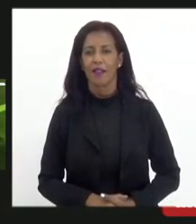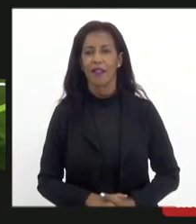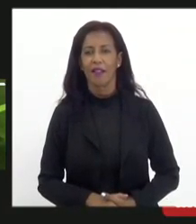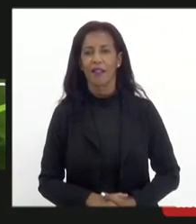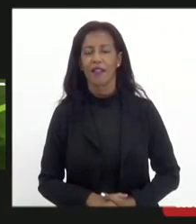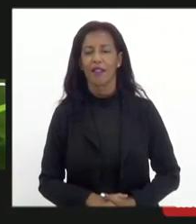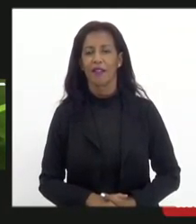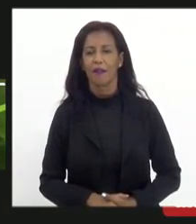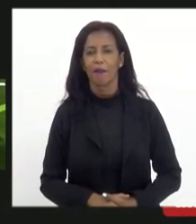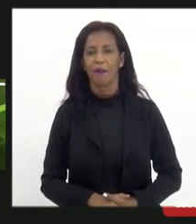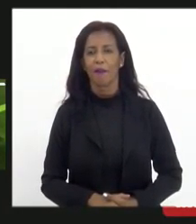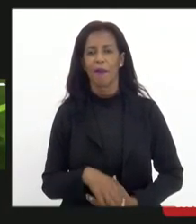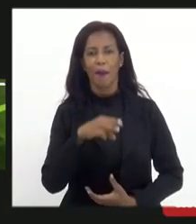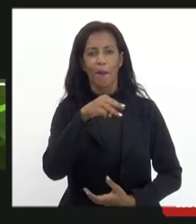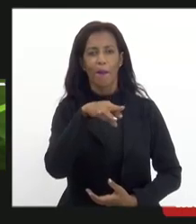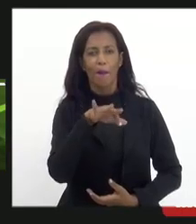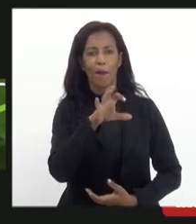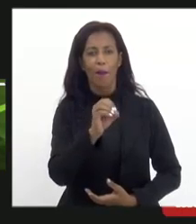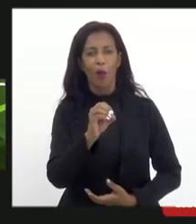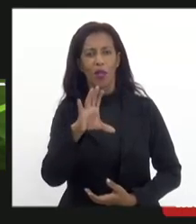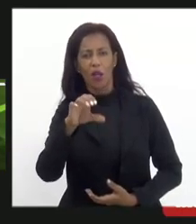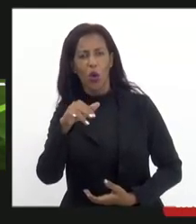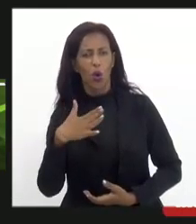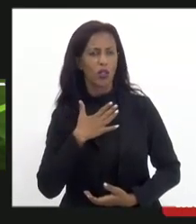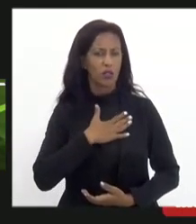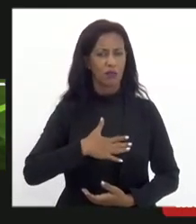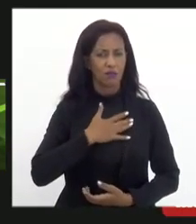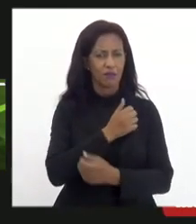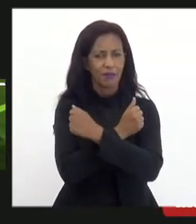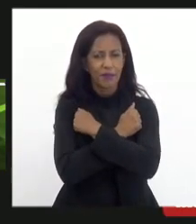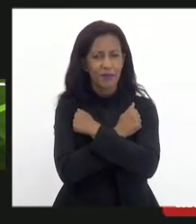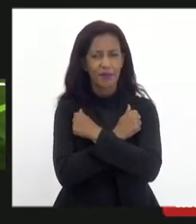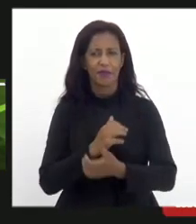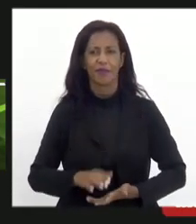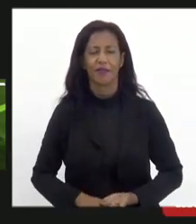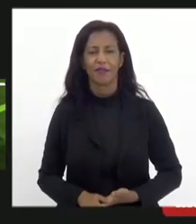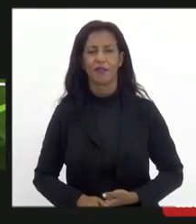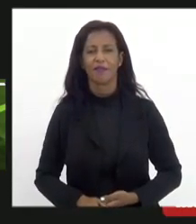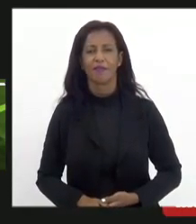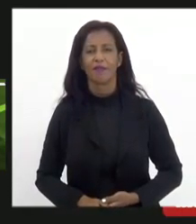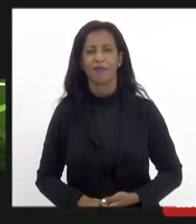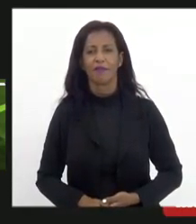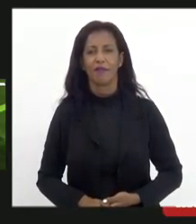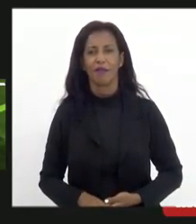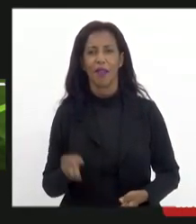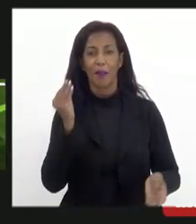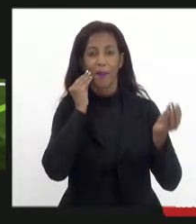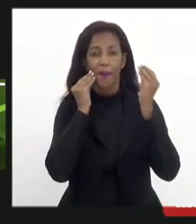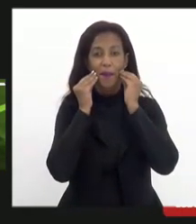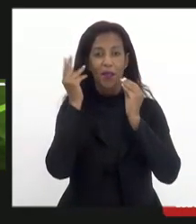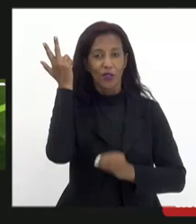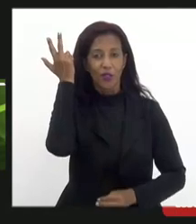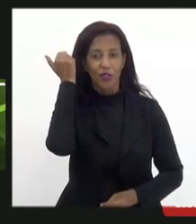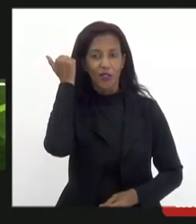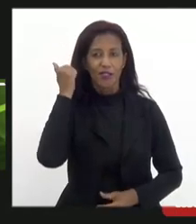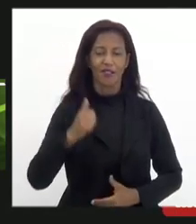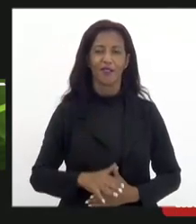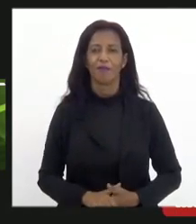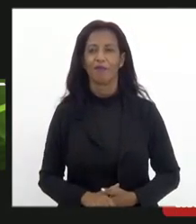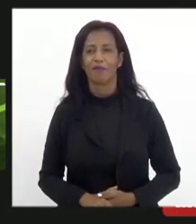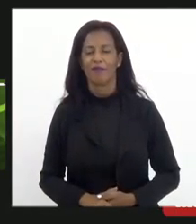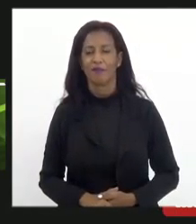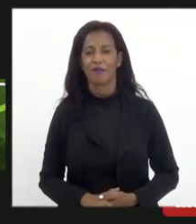Vamos avante. Mônica Costa, prazer, querida. Um abraço. Tchau, tchau. Beijo, Eliomar. De